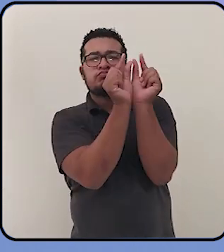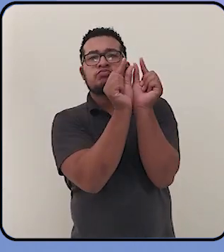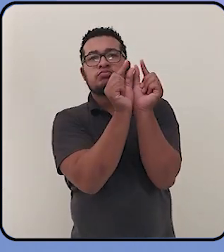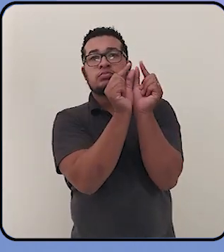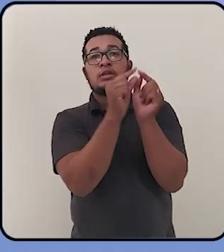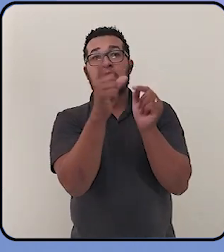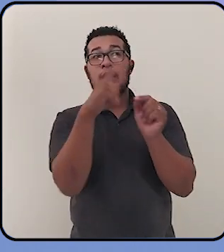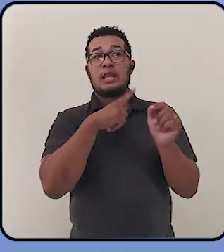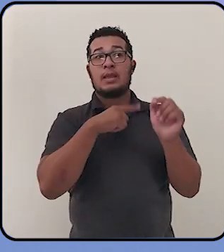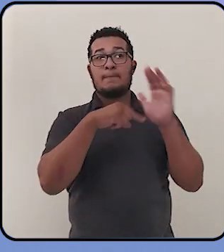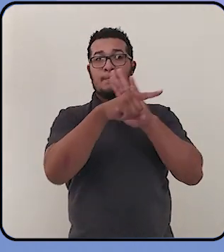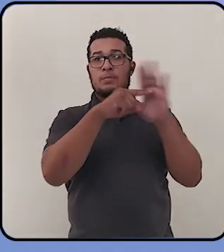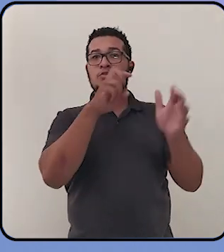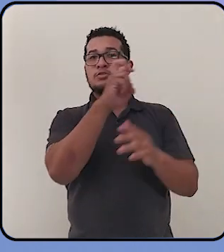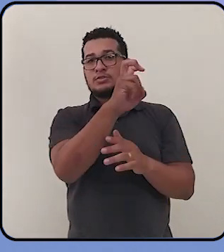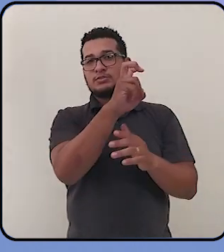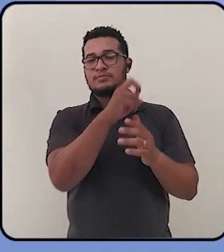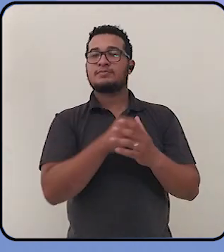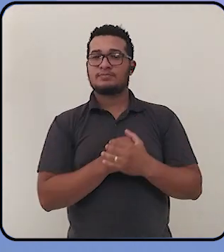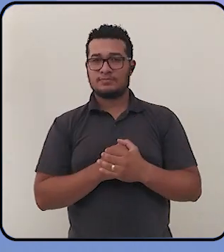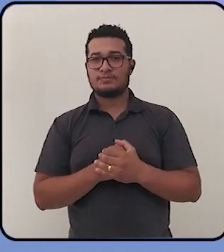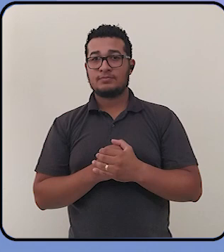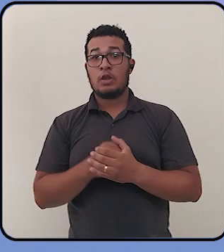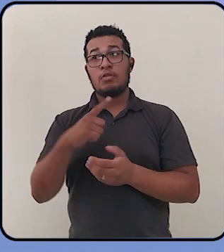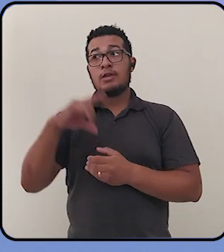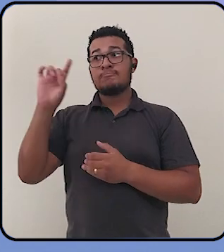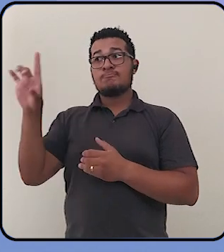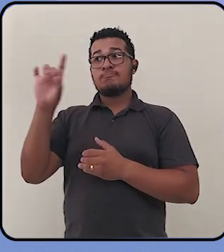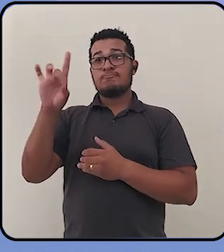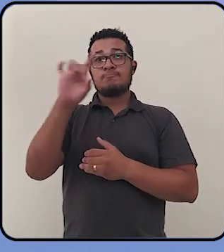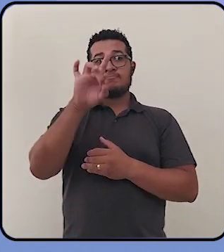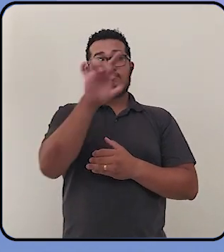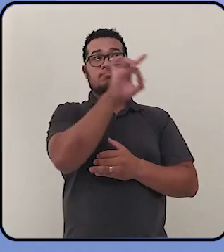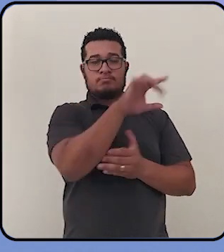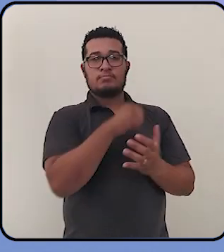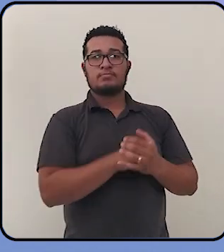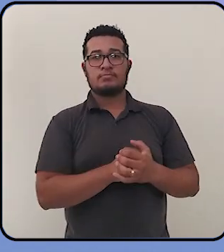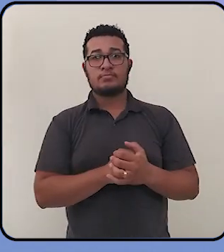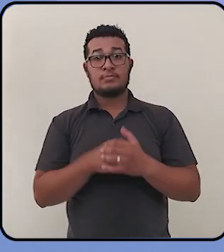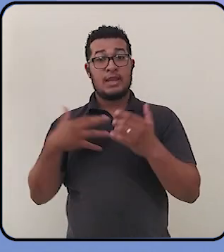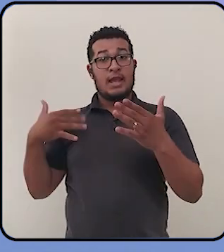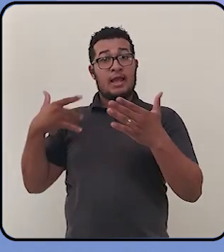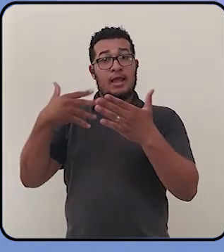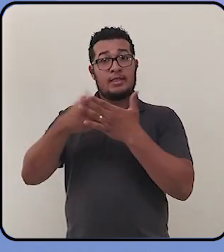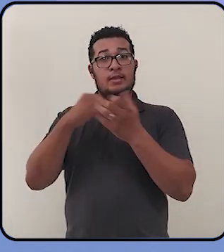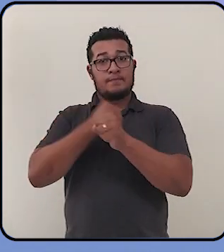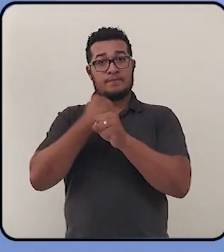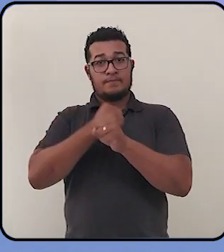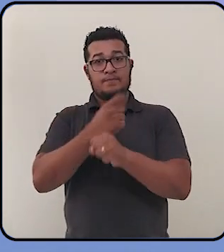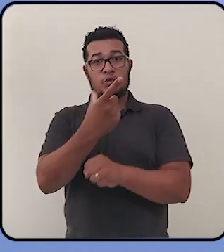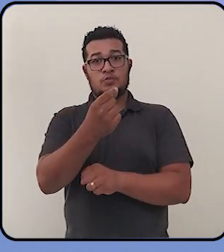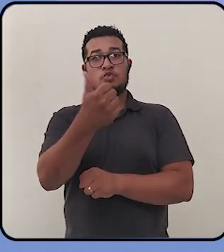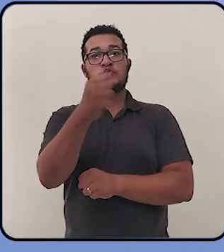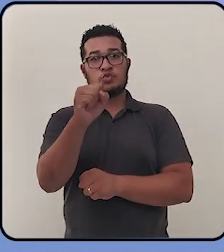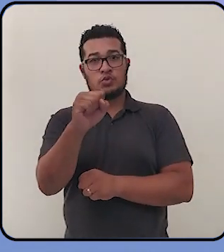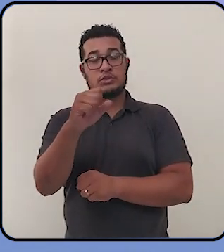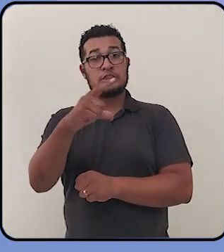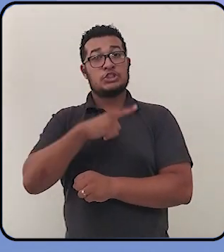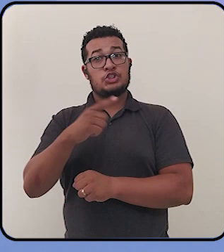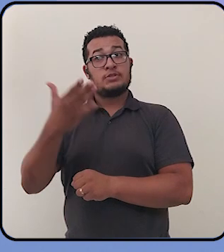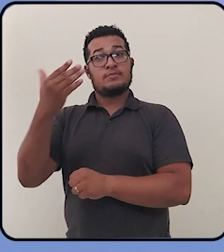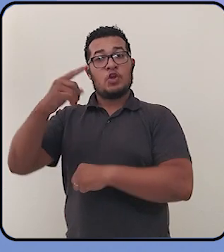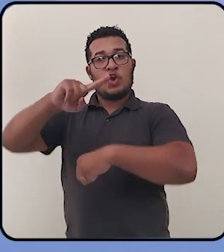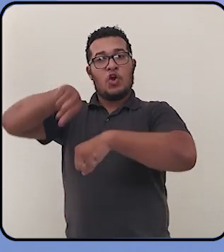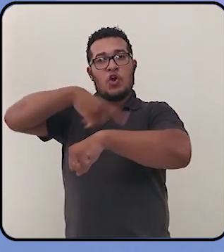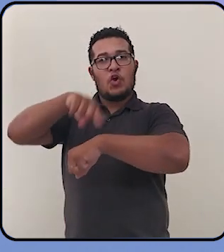e um pedacinho do Amazonas está no fuso -5. Tá?